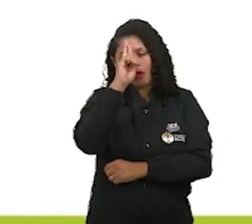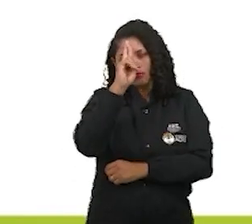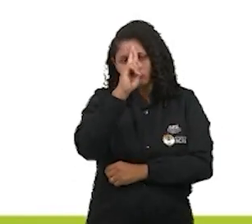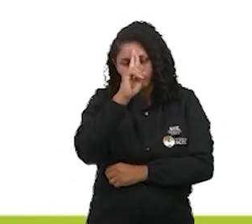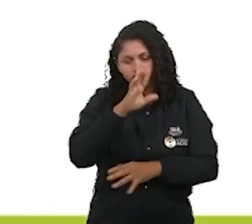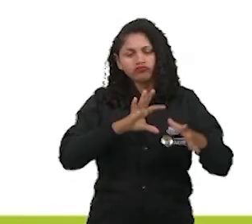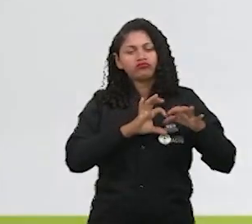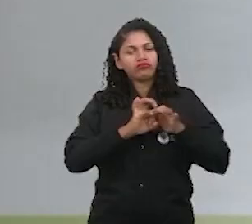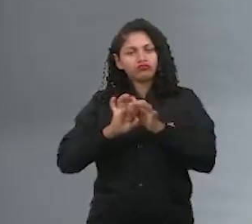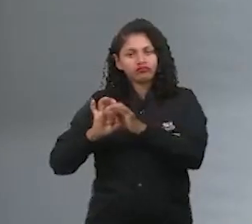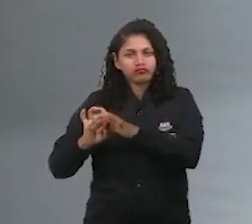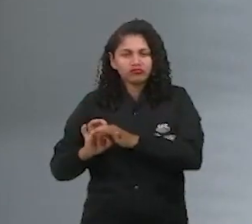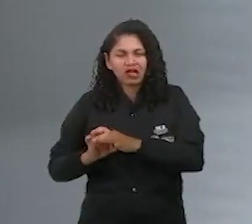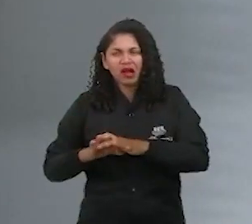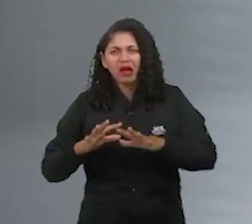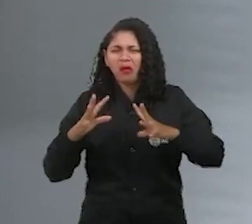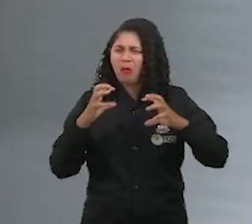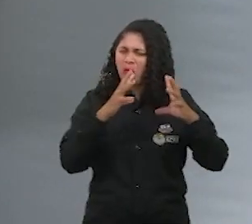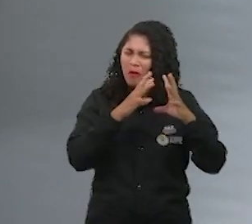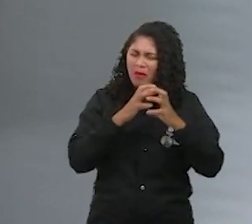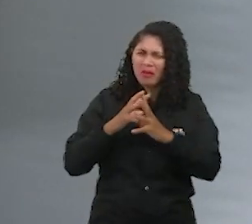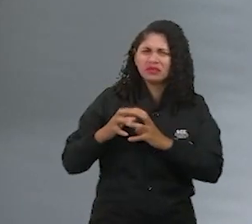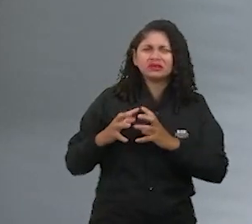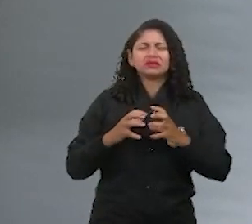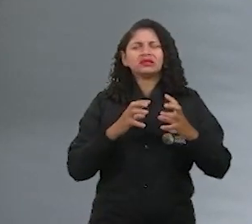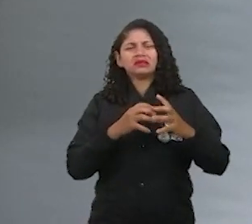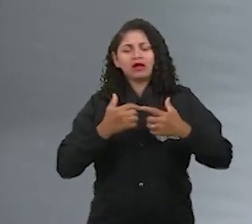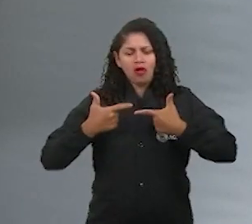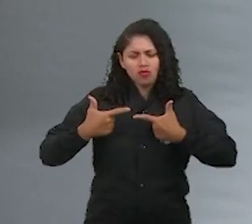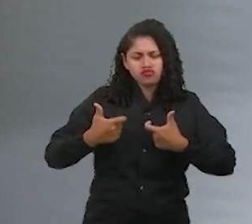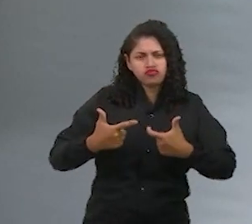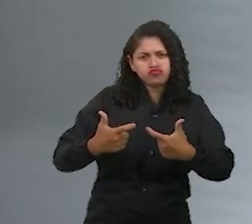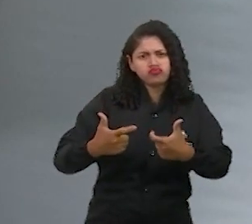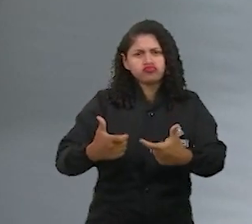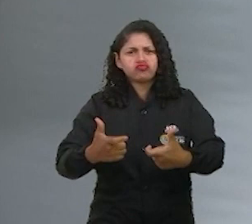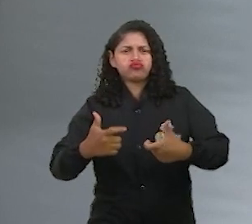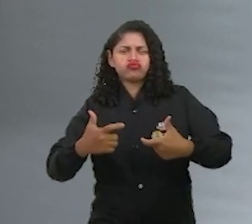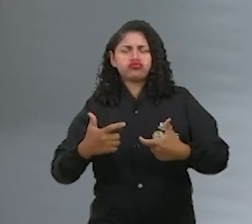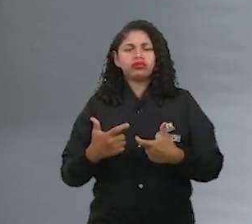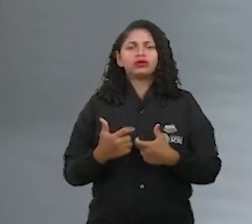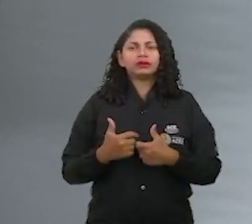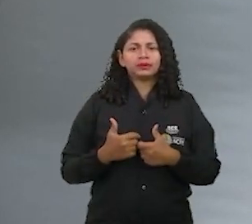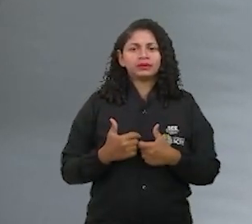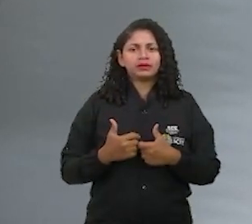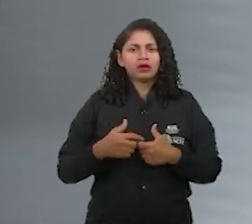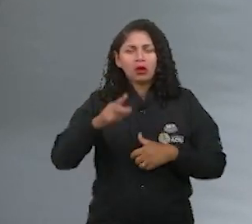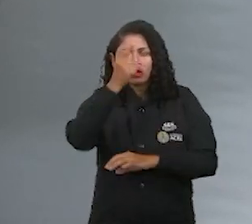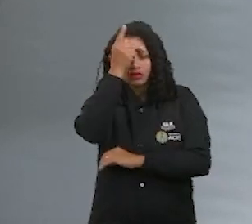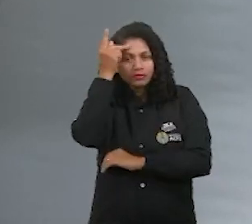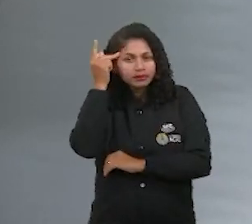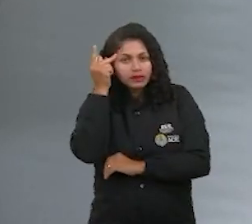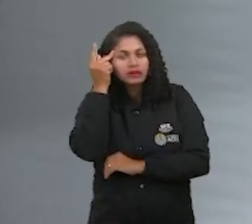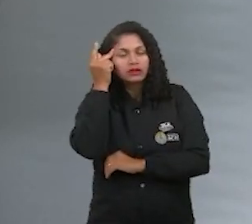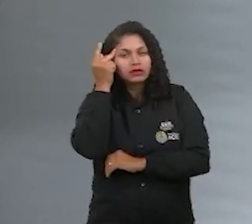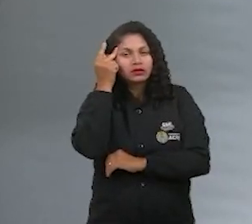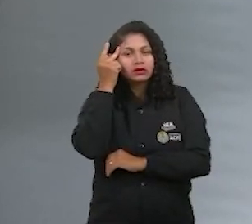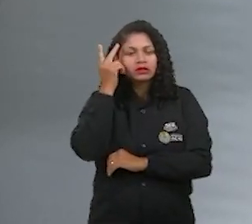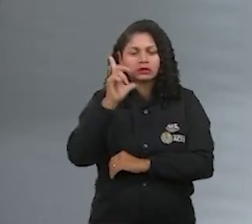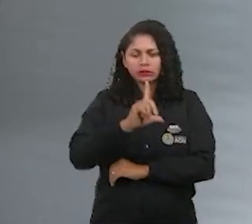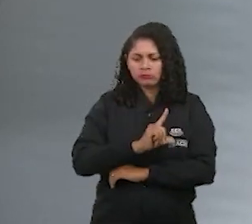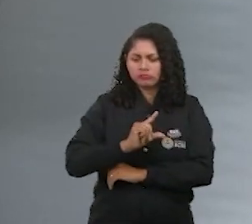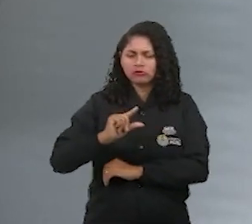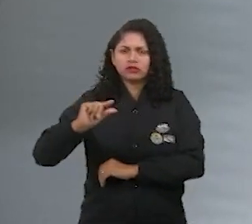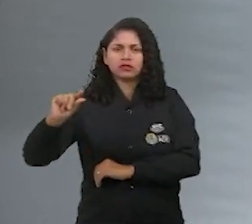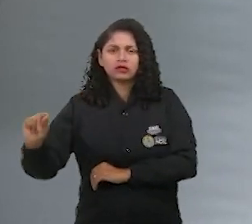um contexto histórico muito turbulento, um contexto histórico de guerras, um contexto histórico de pessoas que saem do